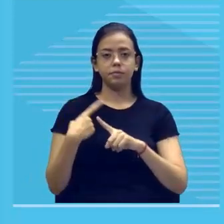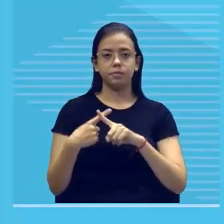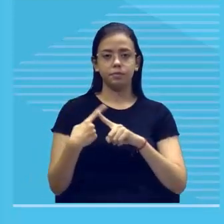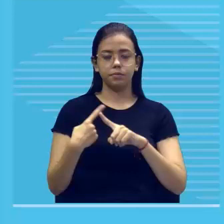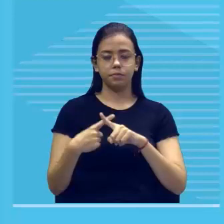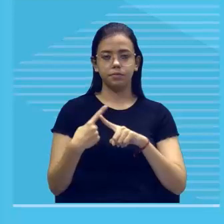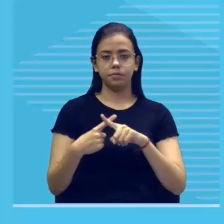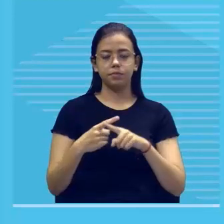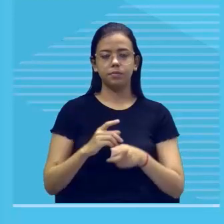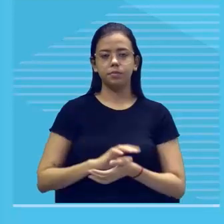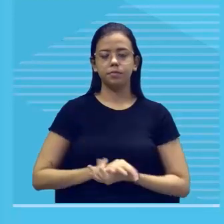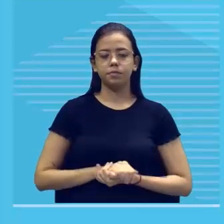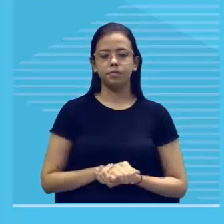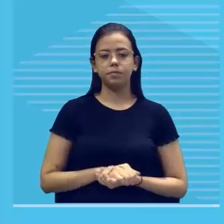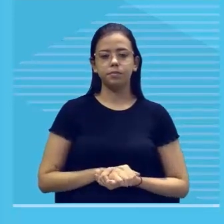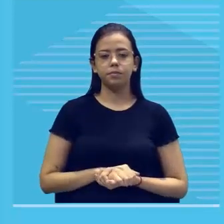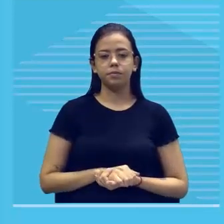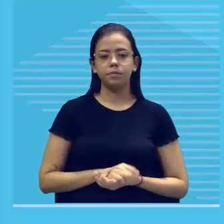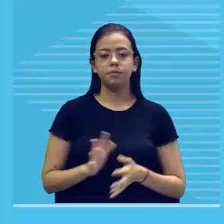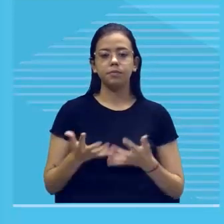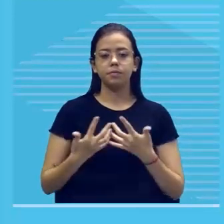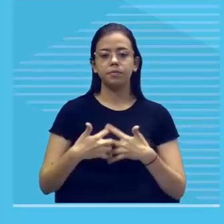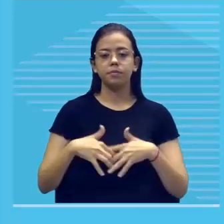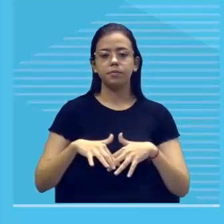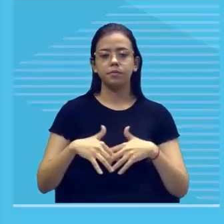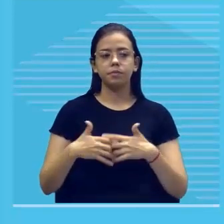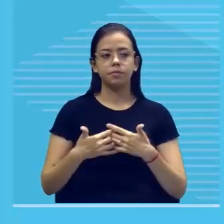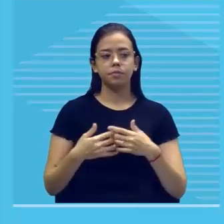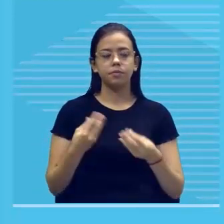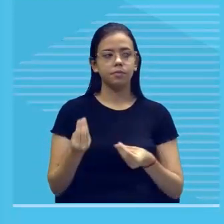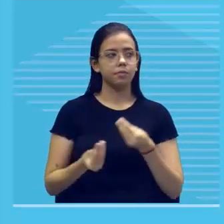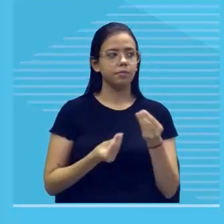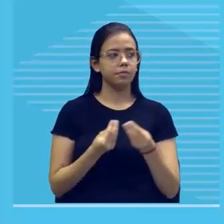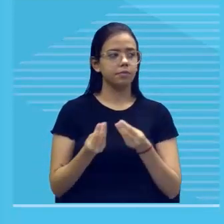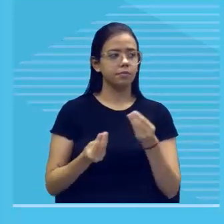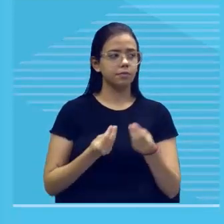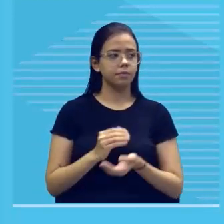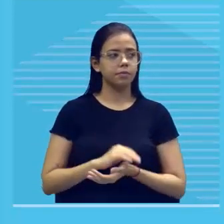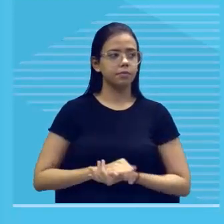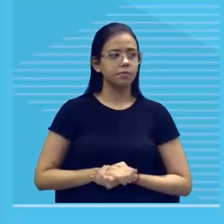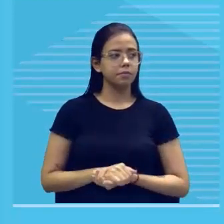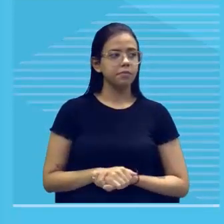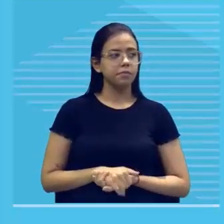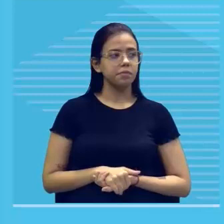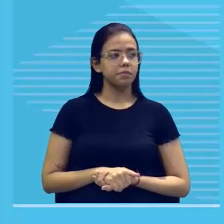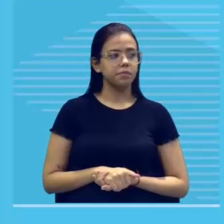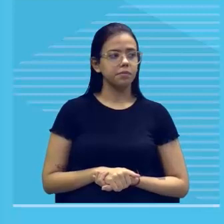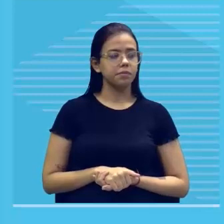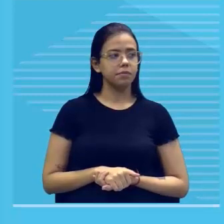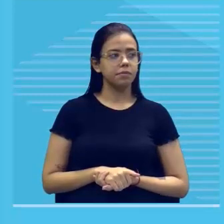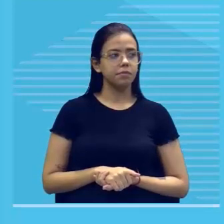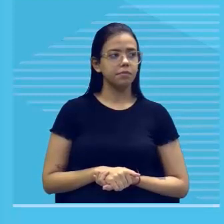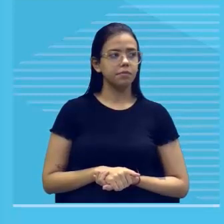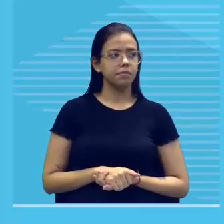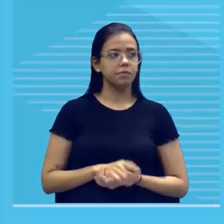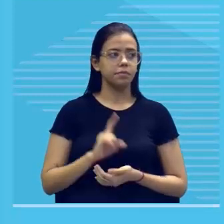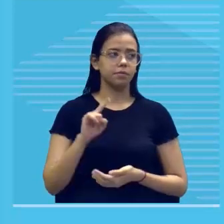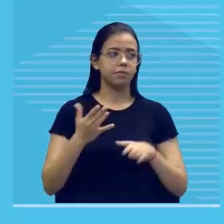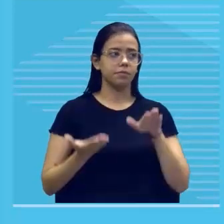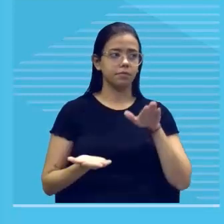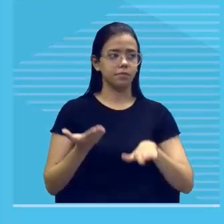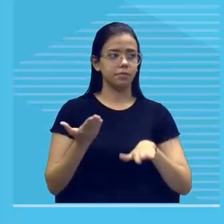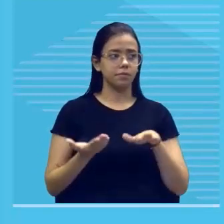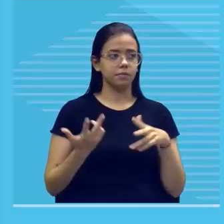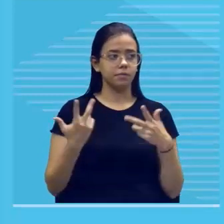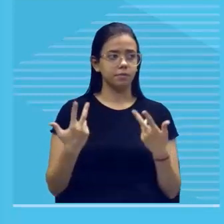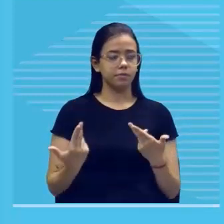vezes máquinas como é que fica a situação de máquinas máquinas é inversamente proporcional